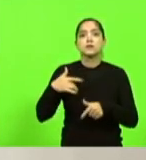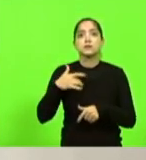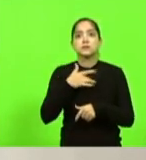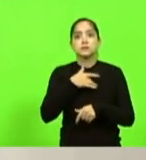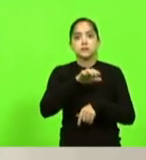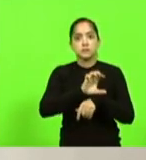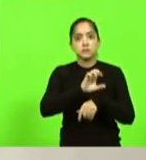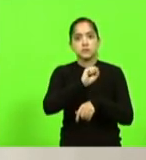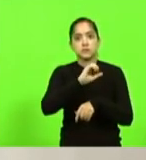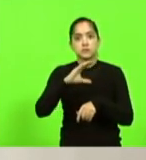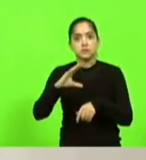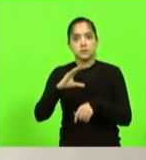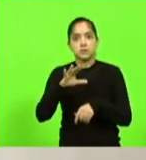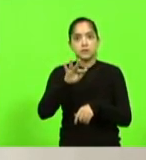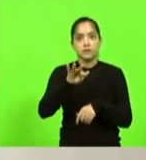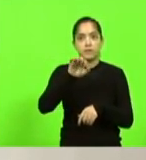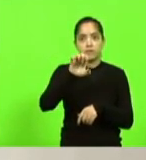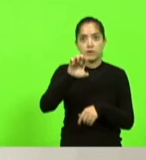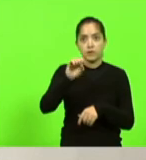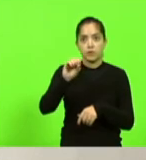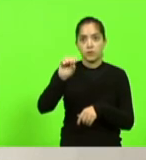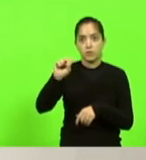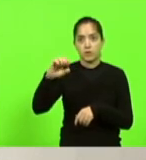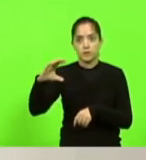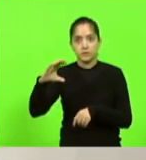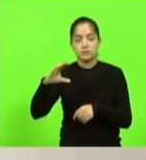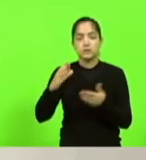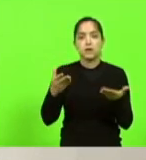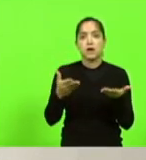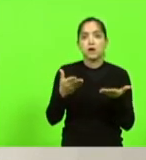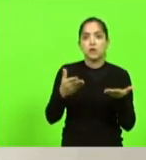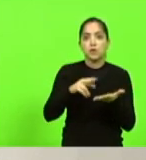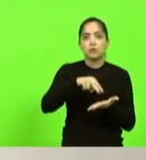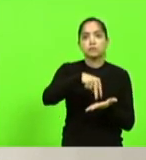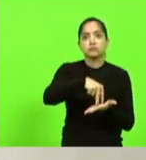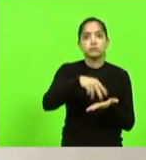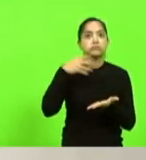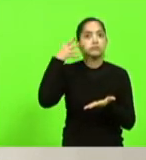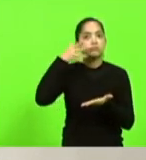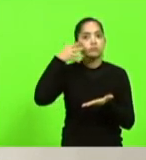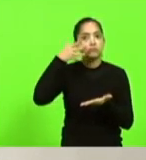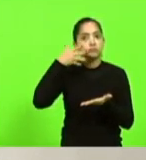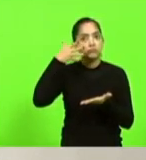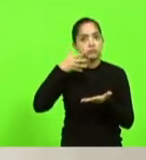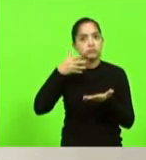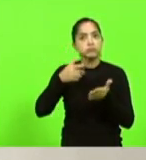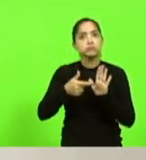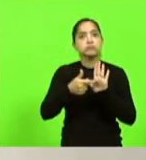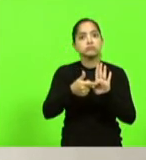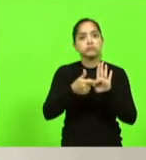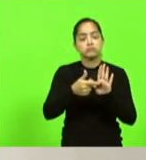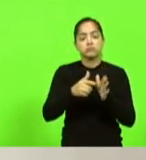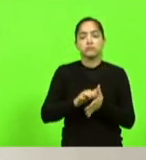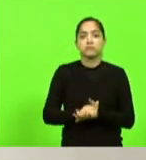Catarina, FEUESC, faça uso da palavra com finalidade de apresentar a atuação da entidade.